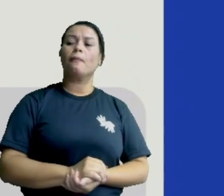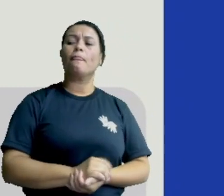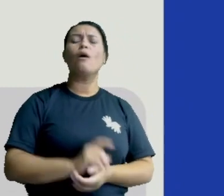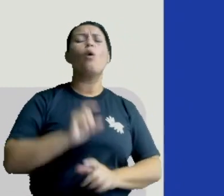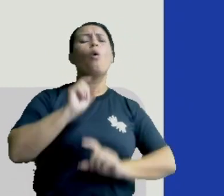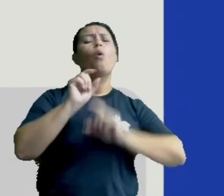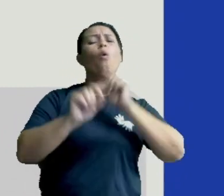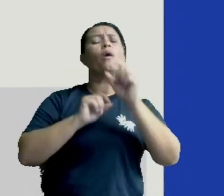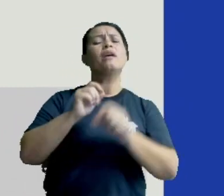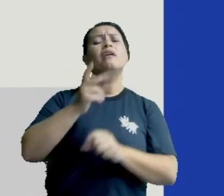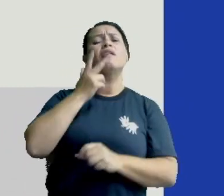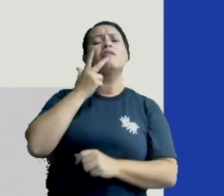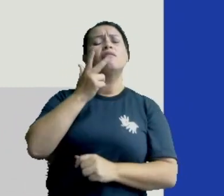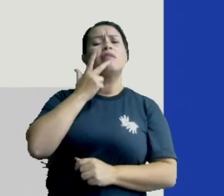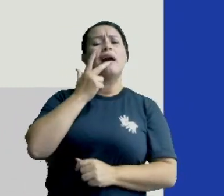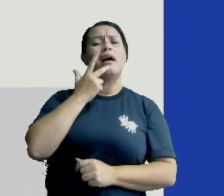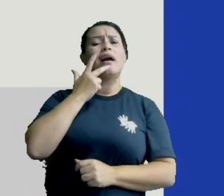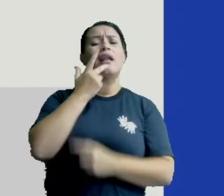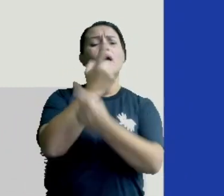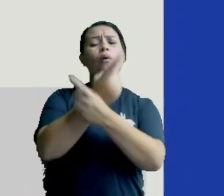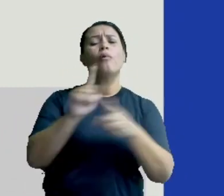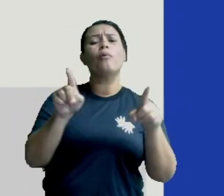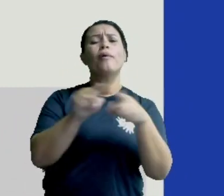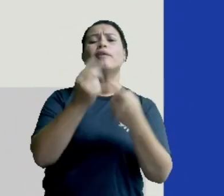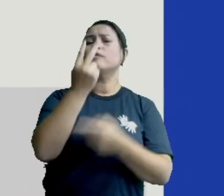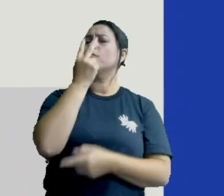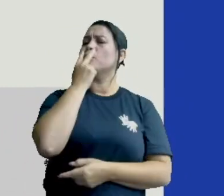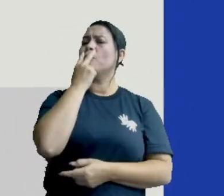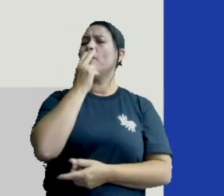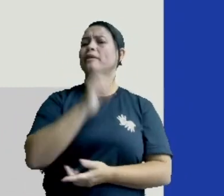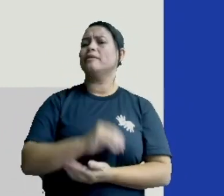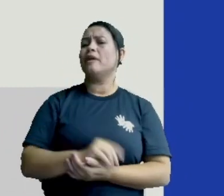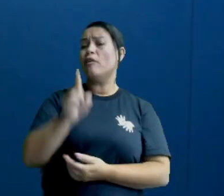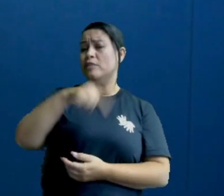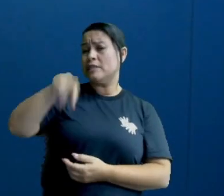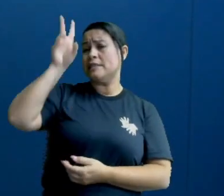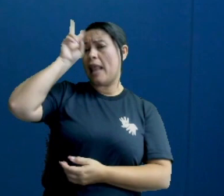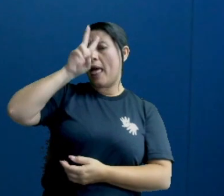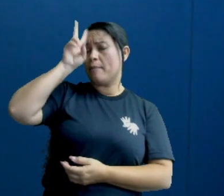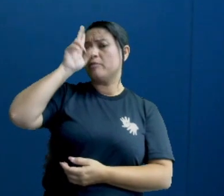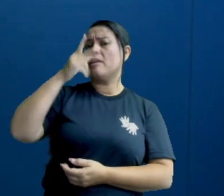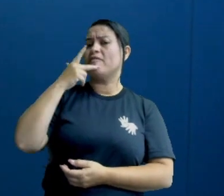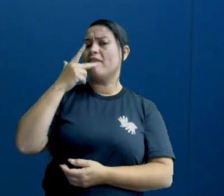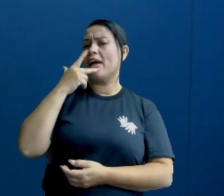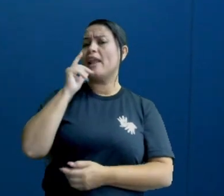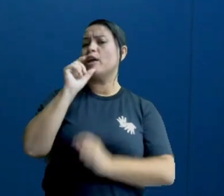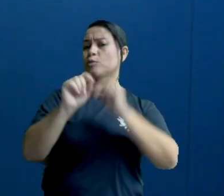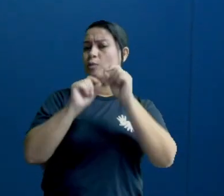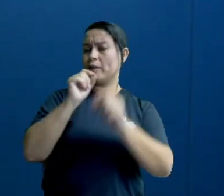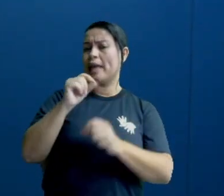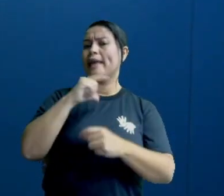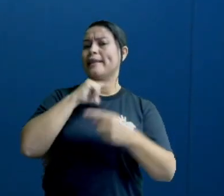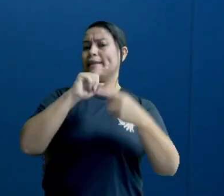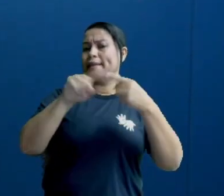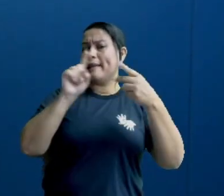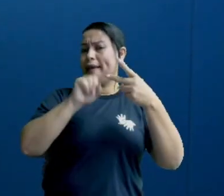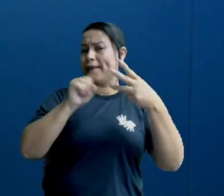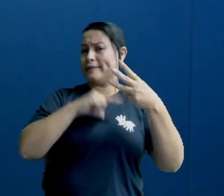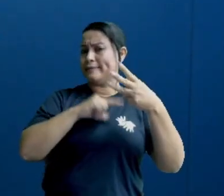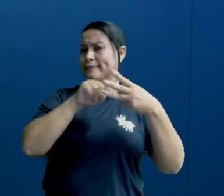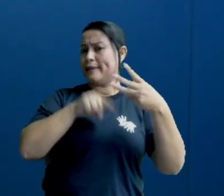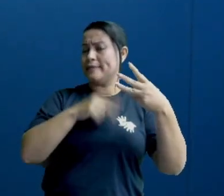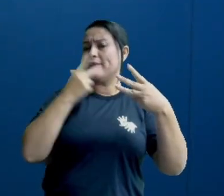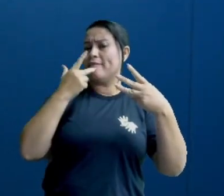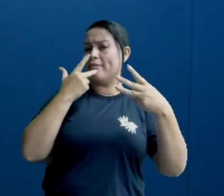Ó, o que retrata o hino da Vitória de Santo Antão? Lembra que eu falei aqui por base 3 coisinhas que retratam o